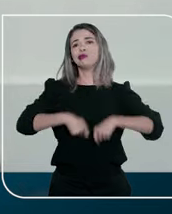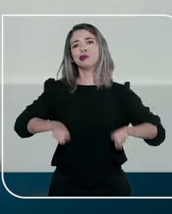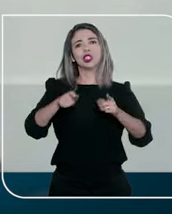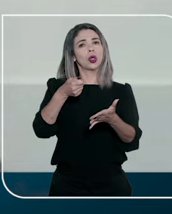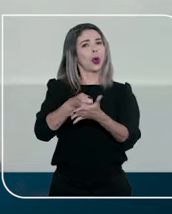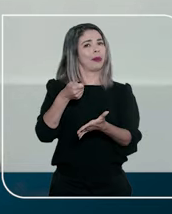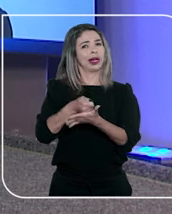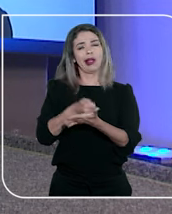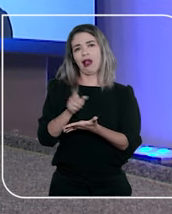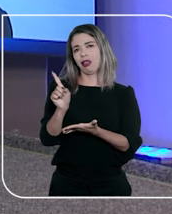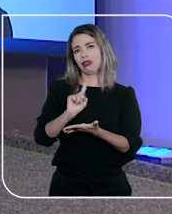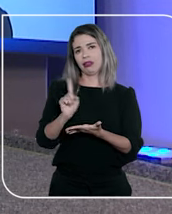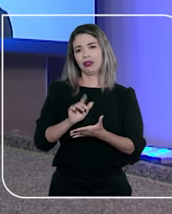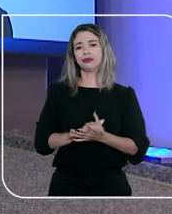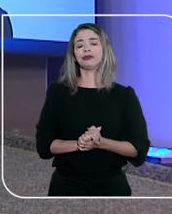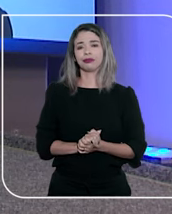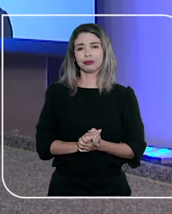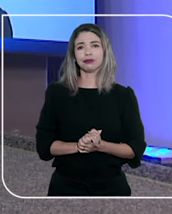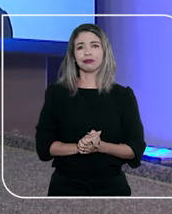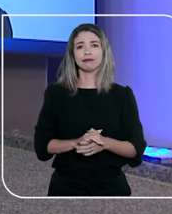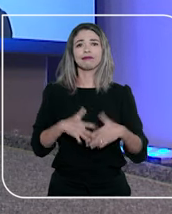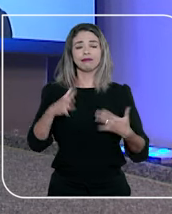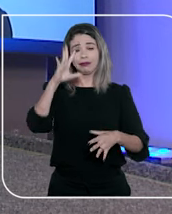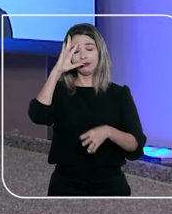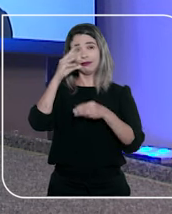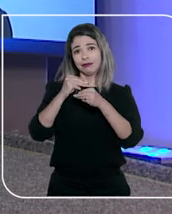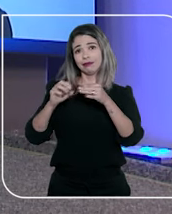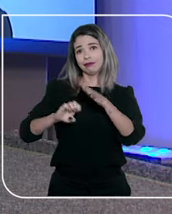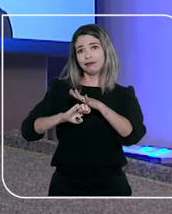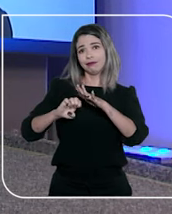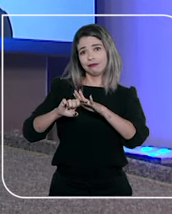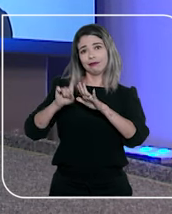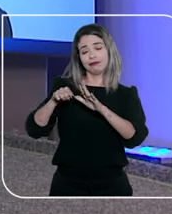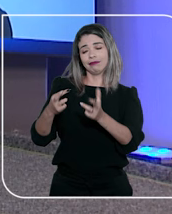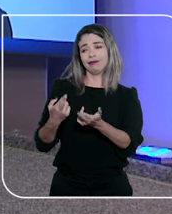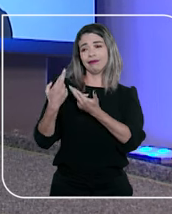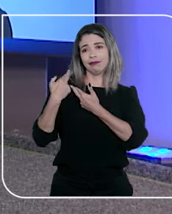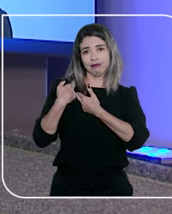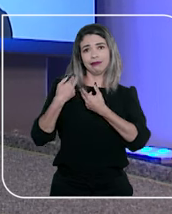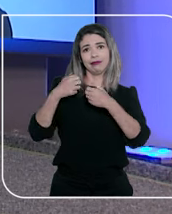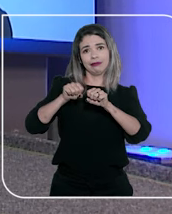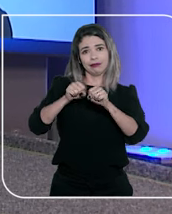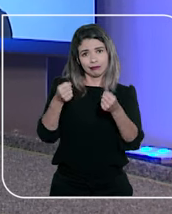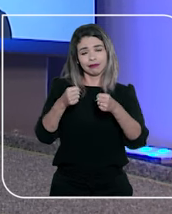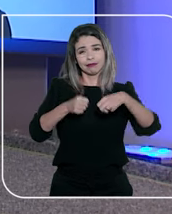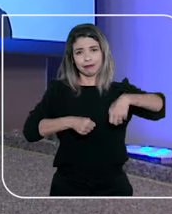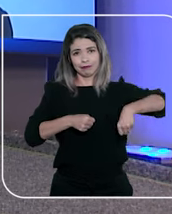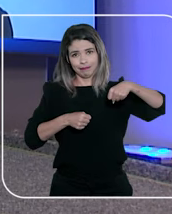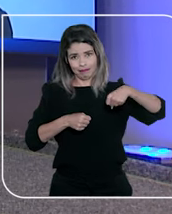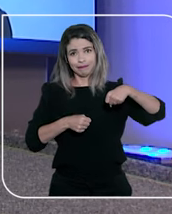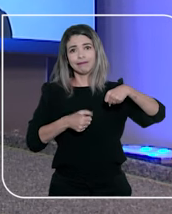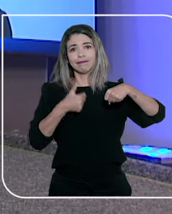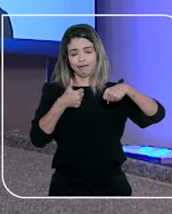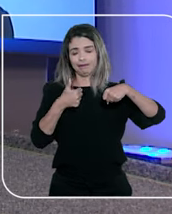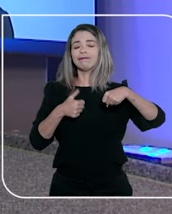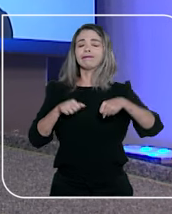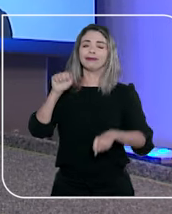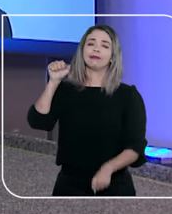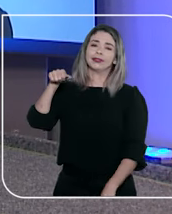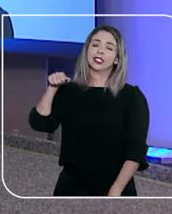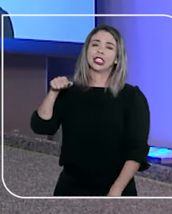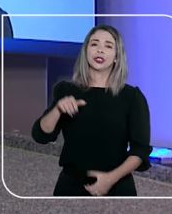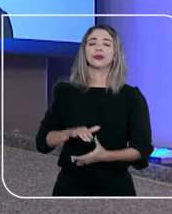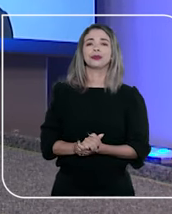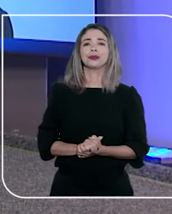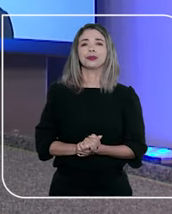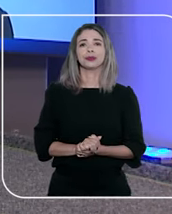também. Mas em resumo, então, a empresa aérea ela se responsabiliza pelo dano ocasionado na bagagem? Sim, sem dúvida.